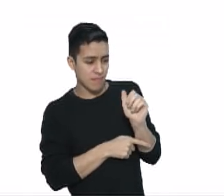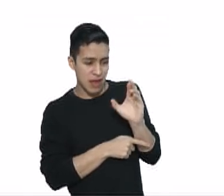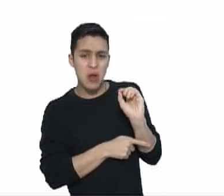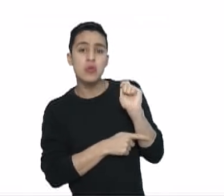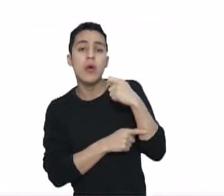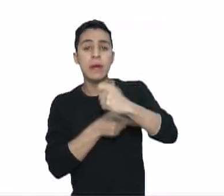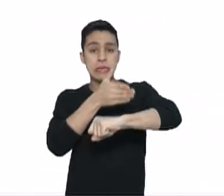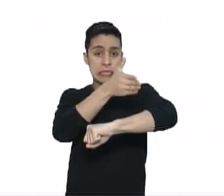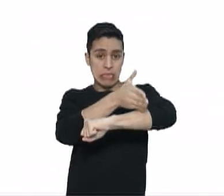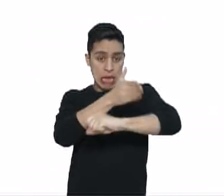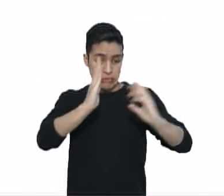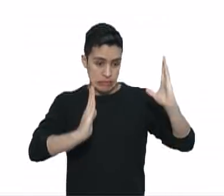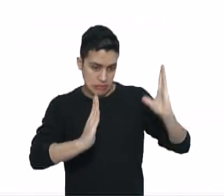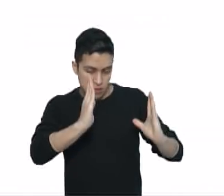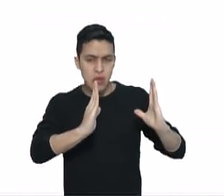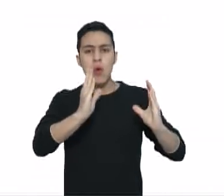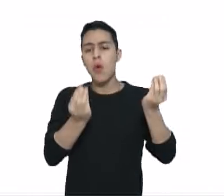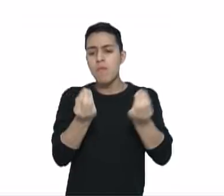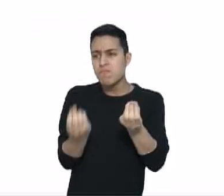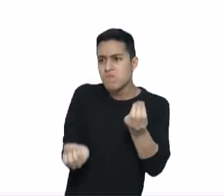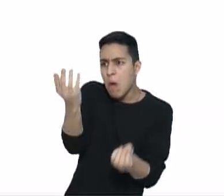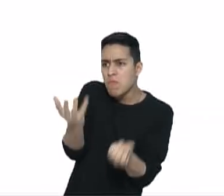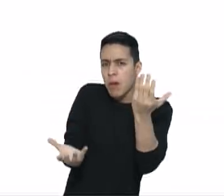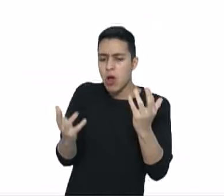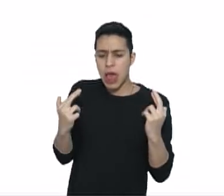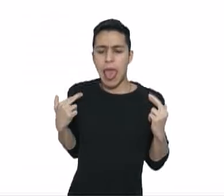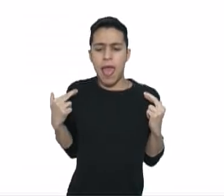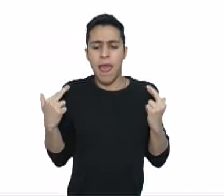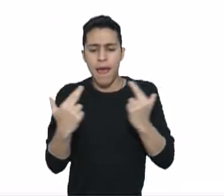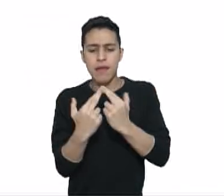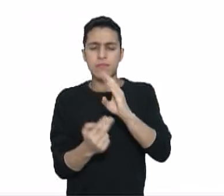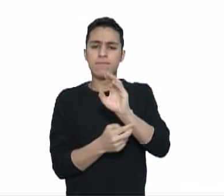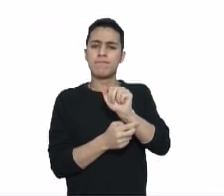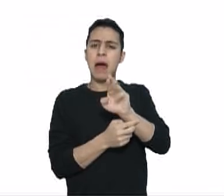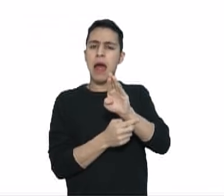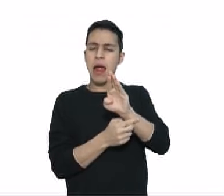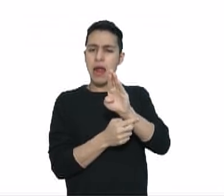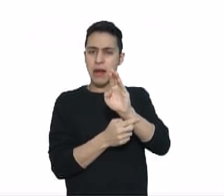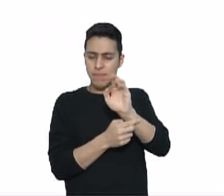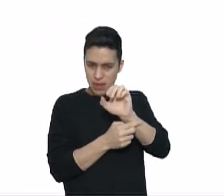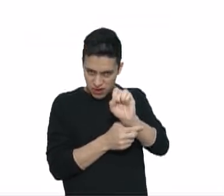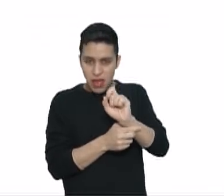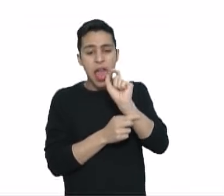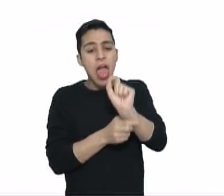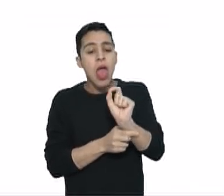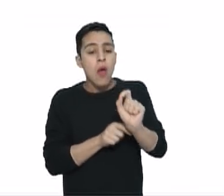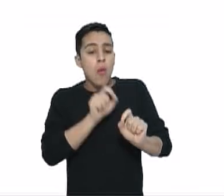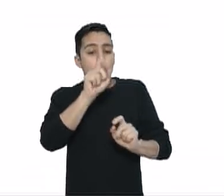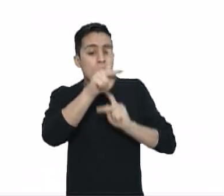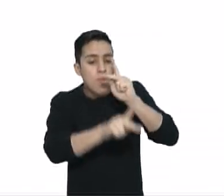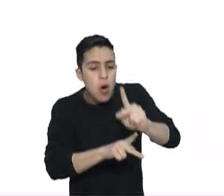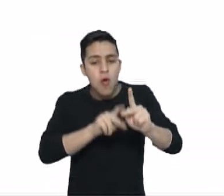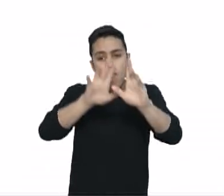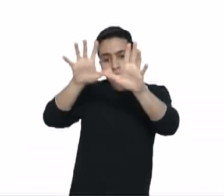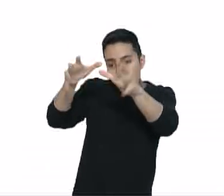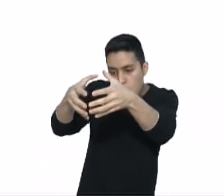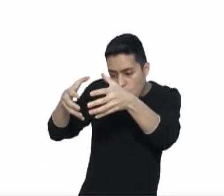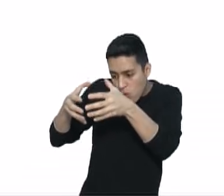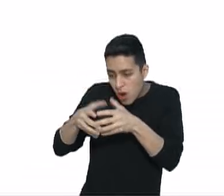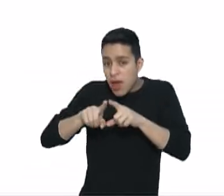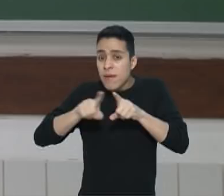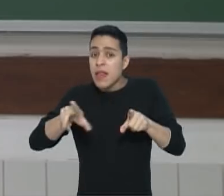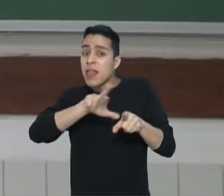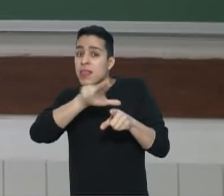Idade Média e a formação dos reinos bárbaros, a gente está designando as populações ou os povos que não estavam dentro